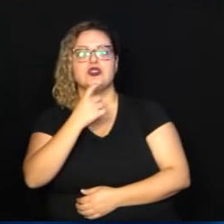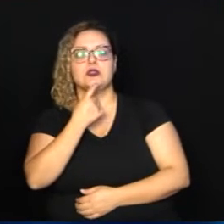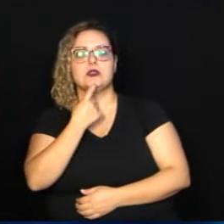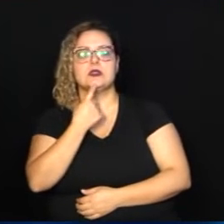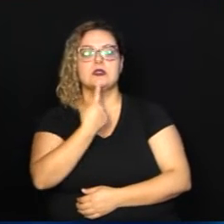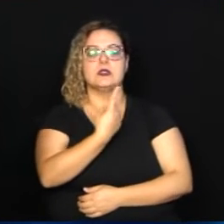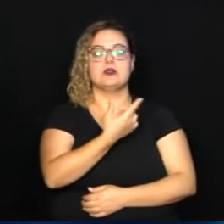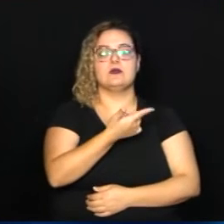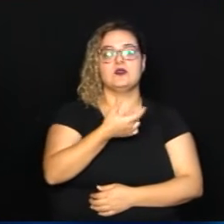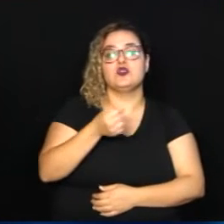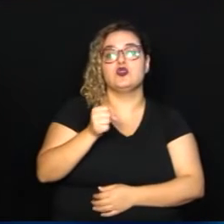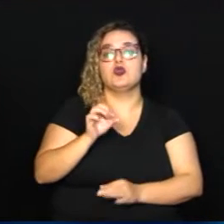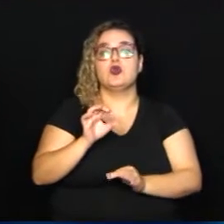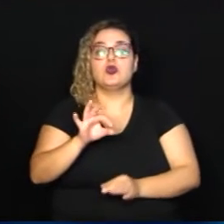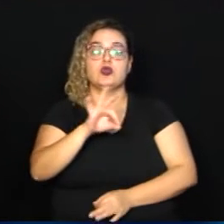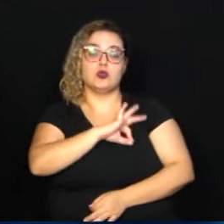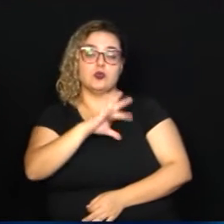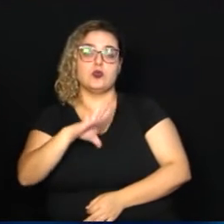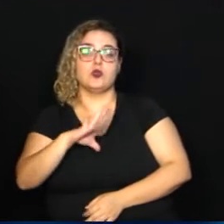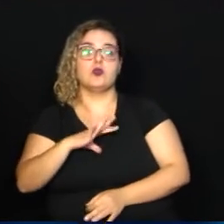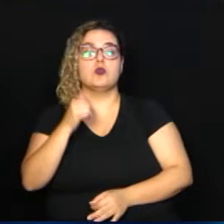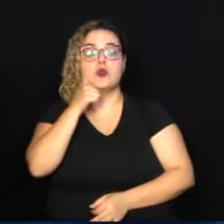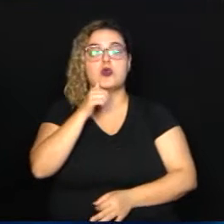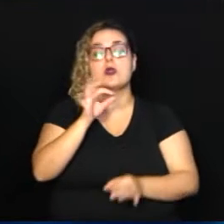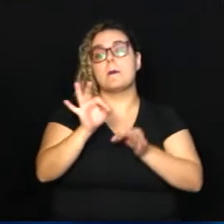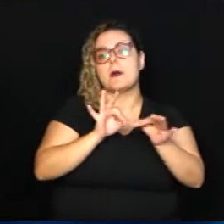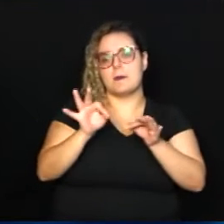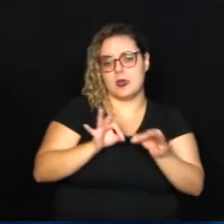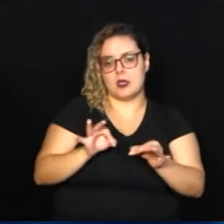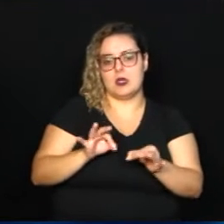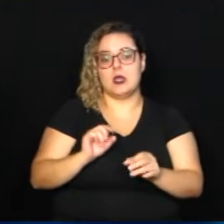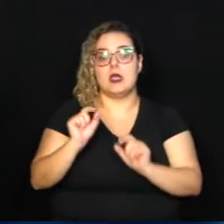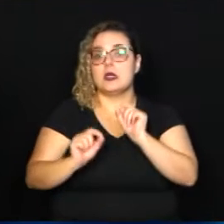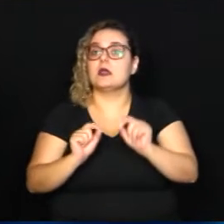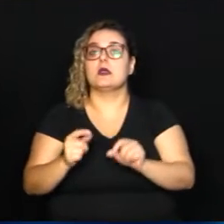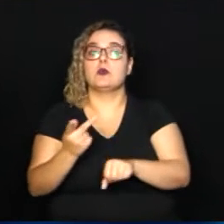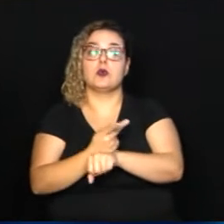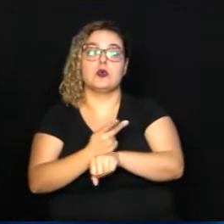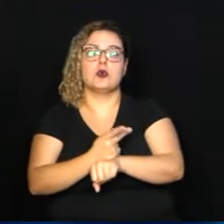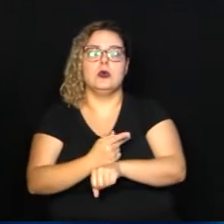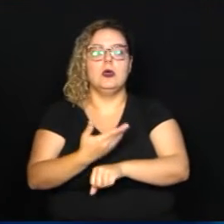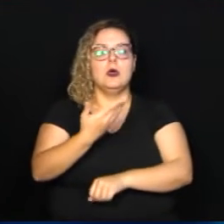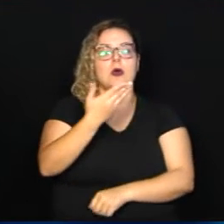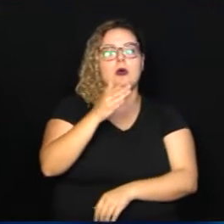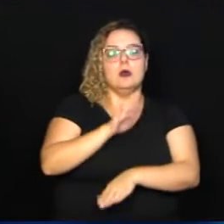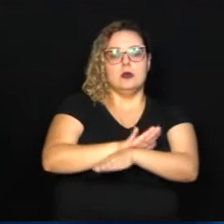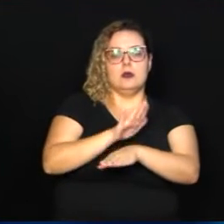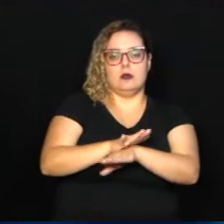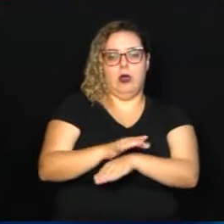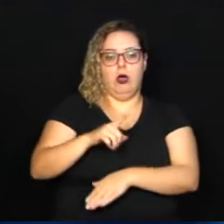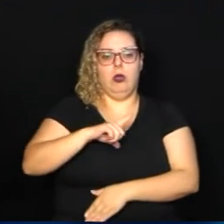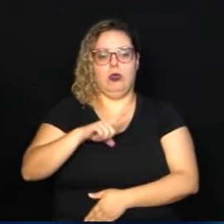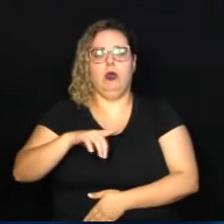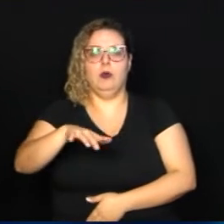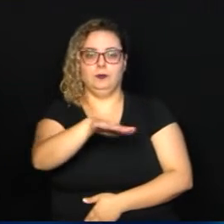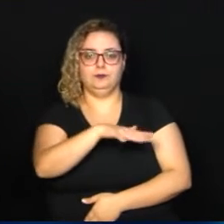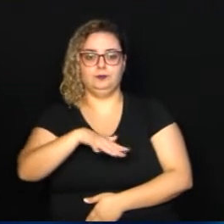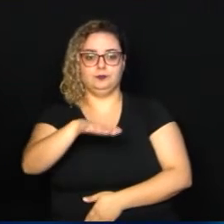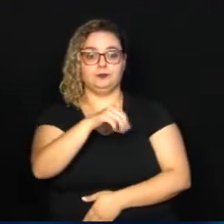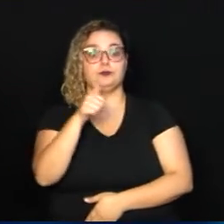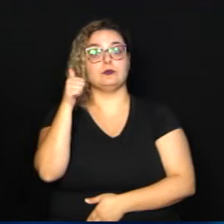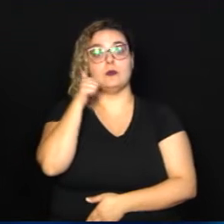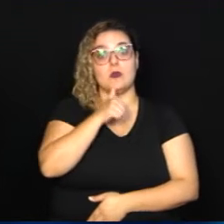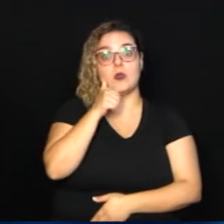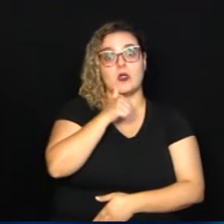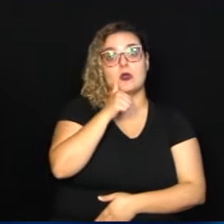preparadas para atender quem procurar ajuda. A gente tem aí um espaço espaço, né? Geralmente essa mãe, essa mulher